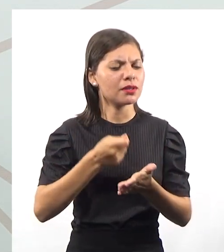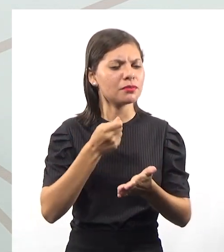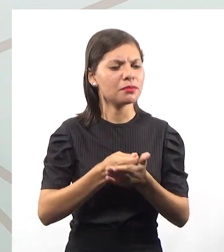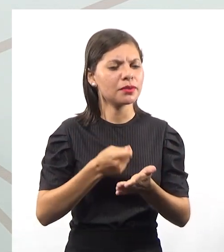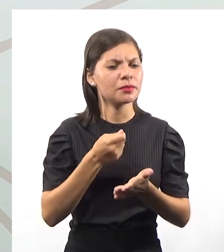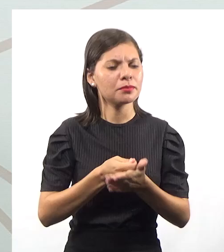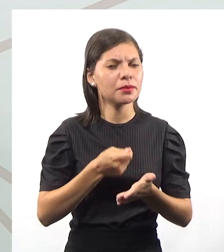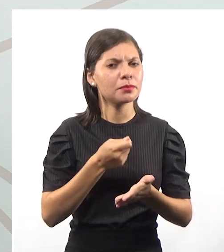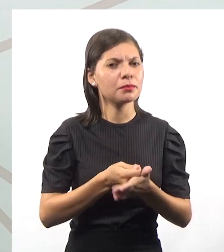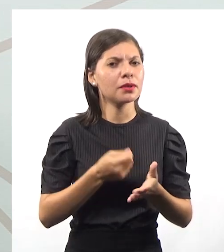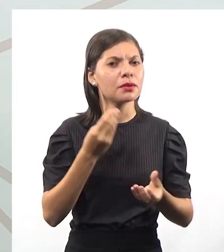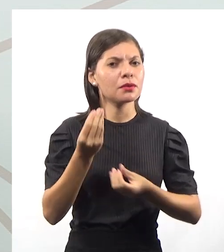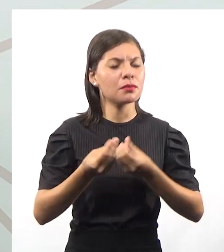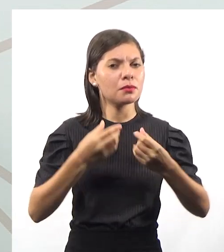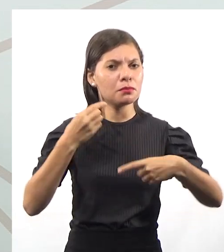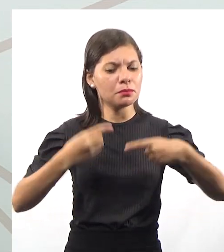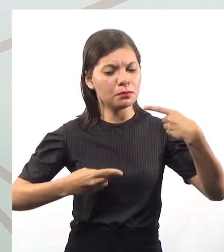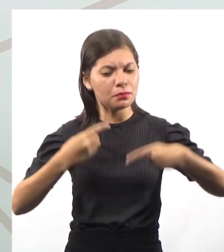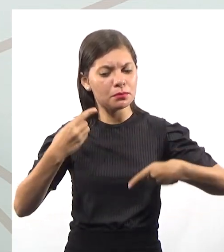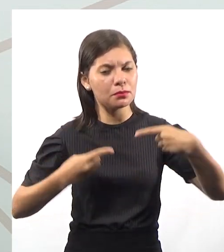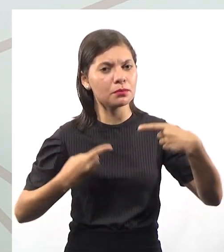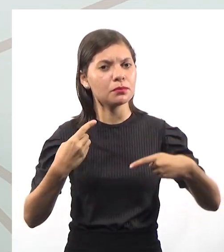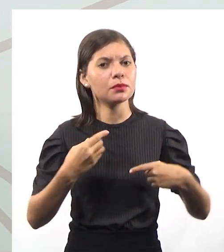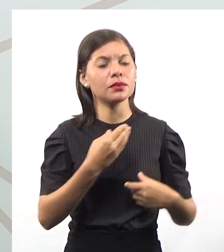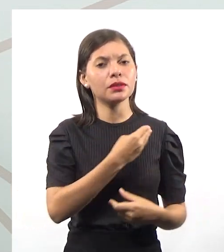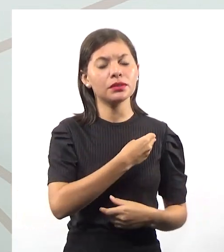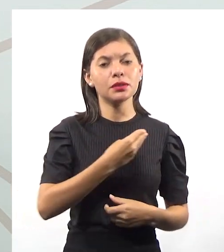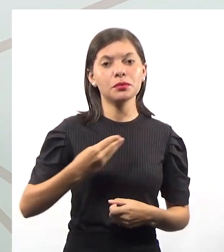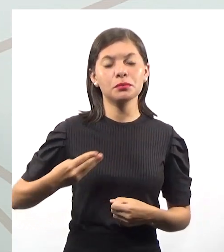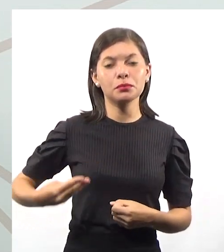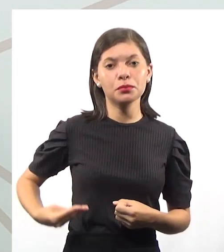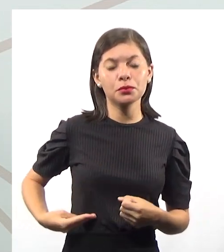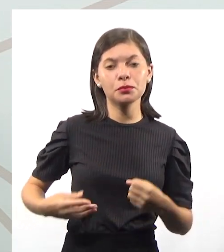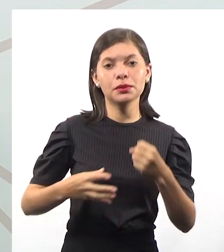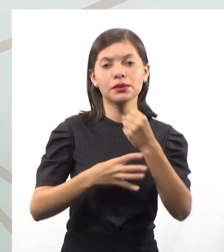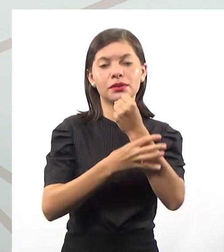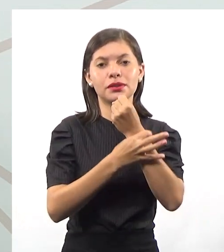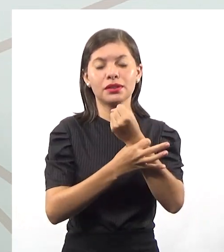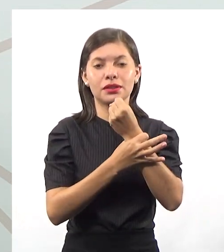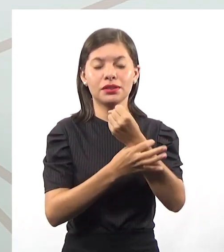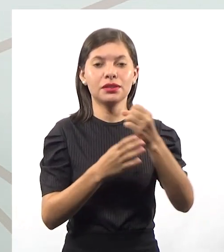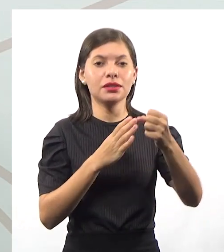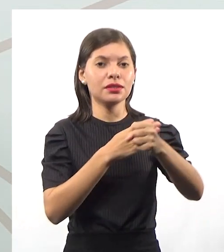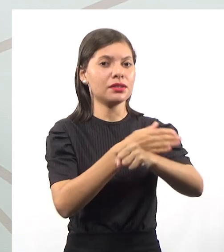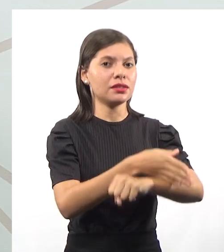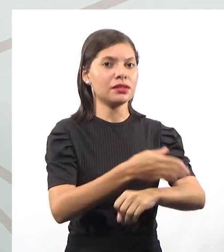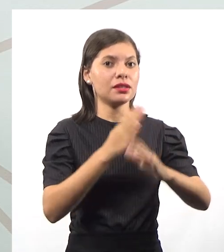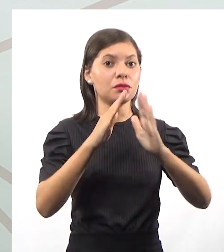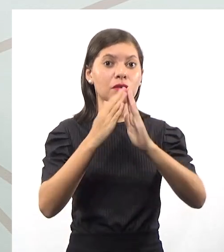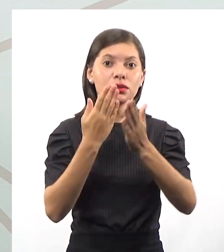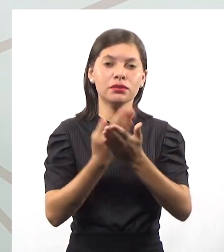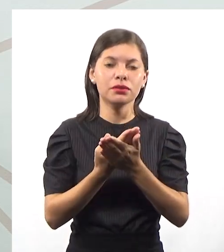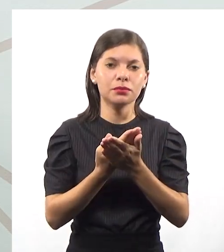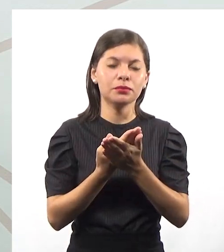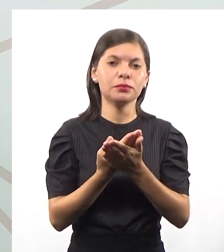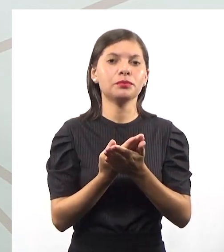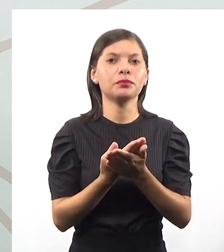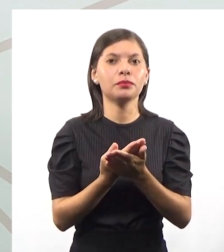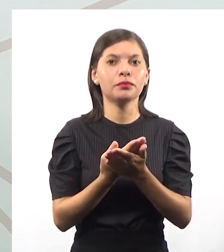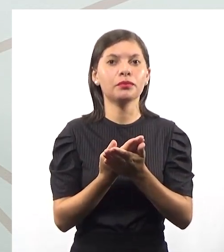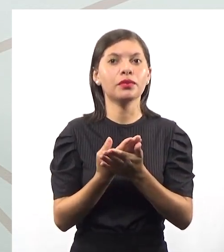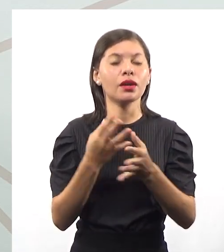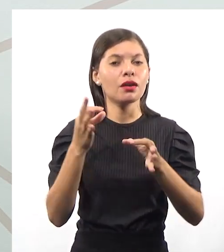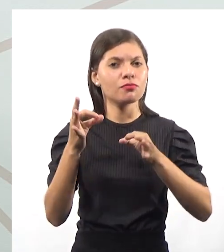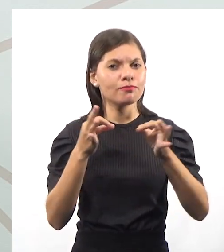muito cobrada como uma política pública, como uma política de garantia de acesso à educação, e outras